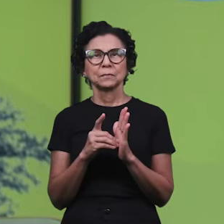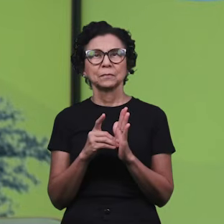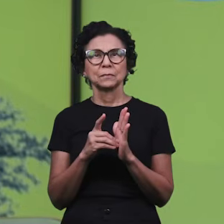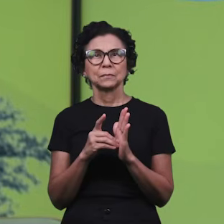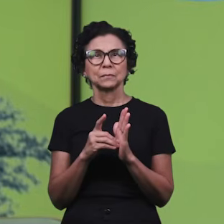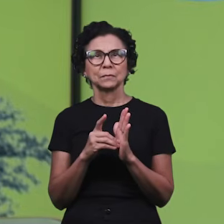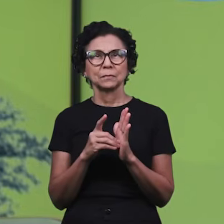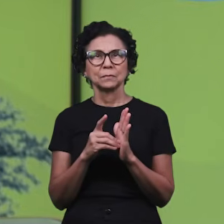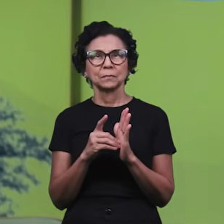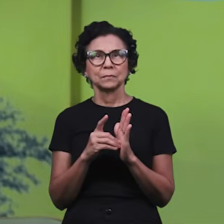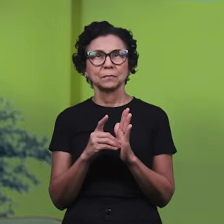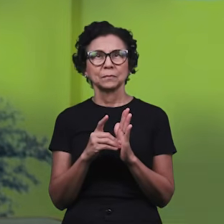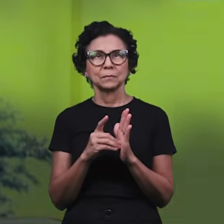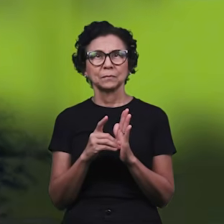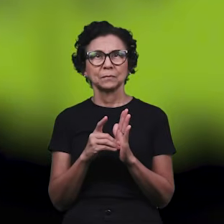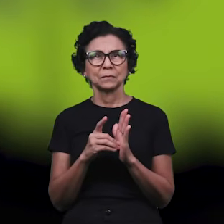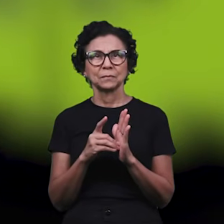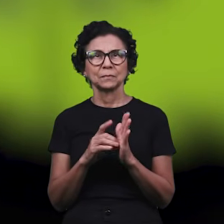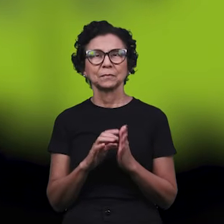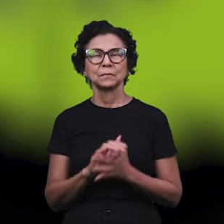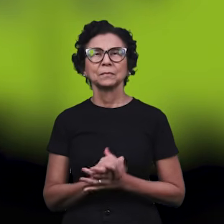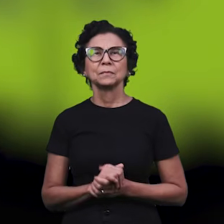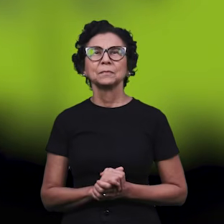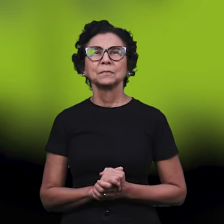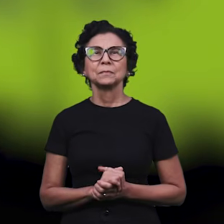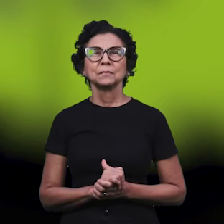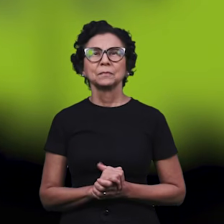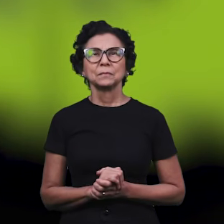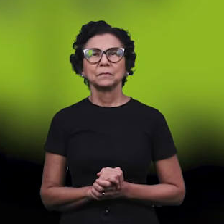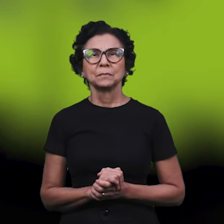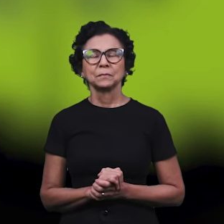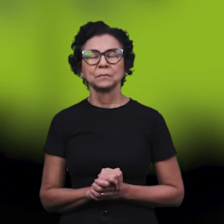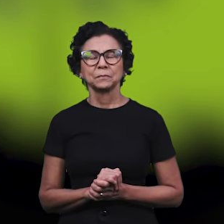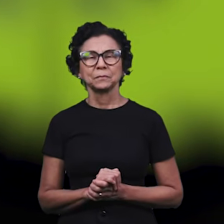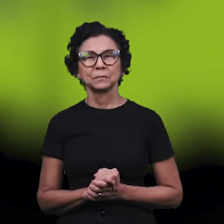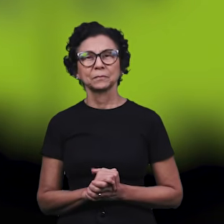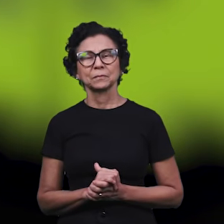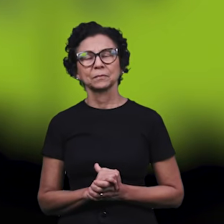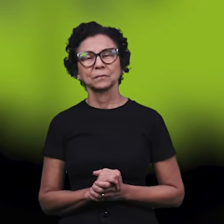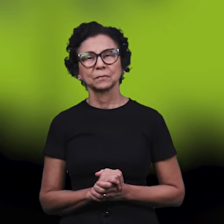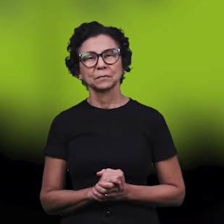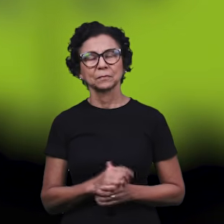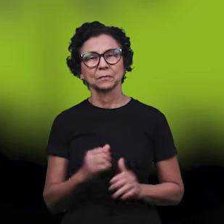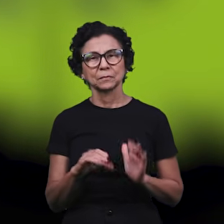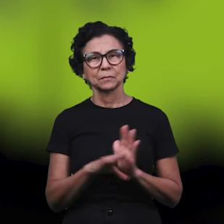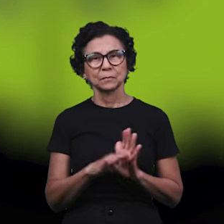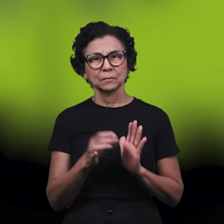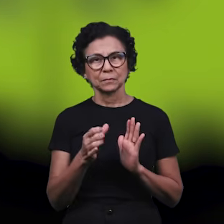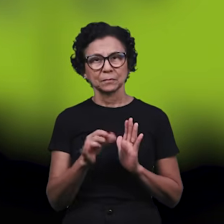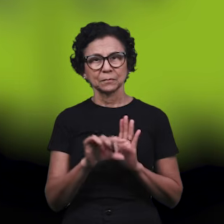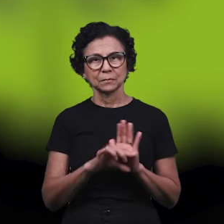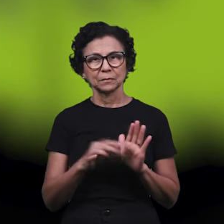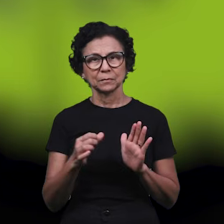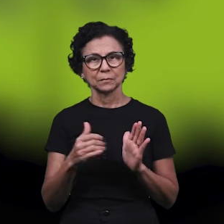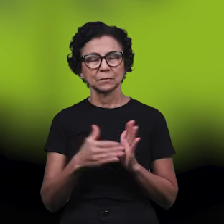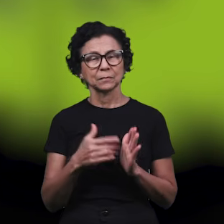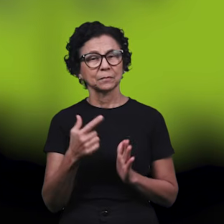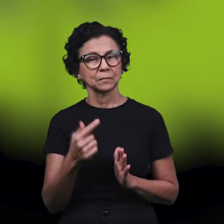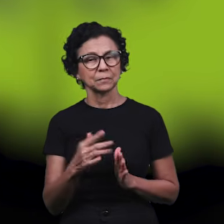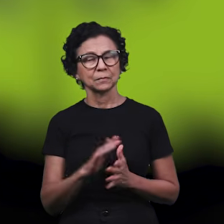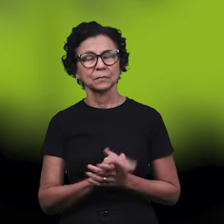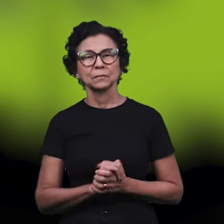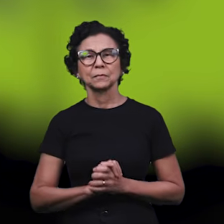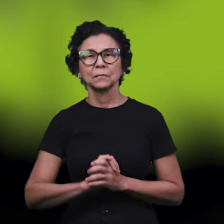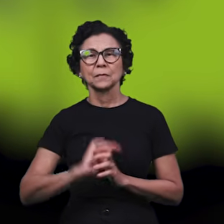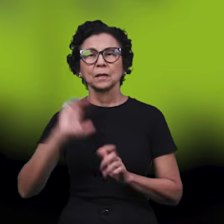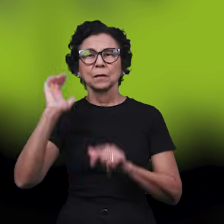6, no versículo 6 e 7. Né? A palavra do Senhor nos diz que e essas palavras que